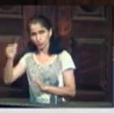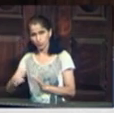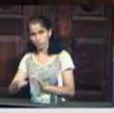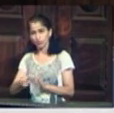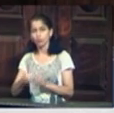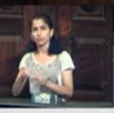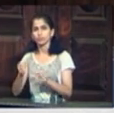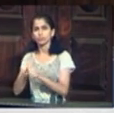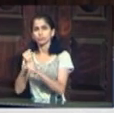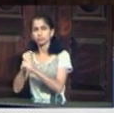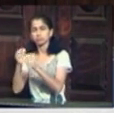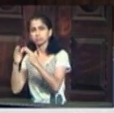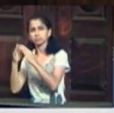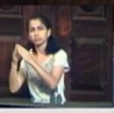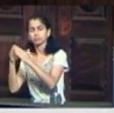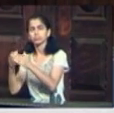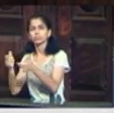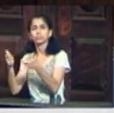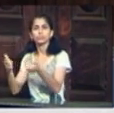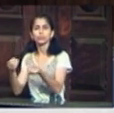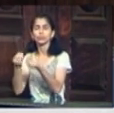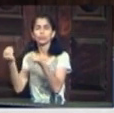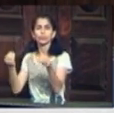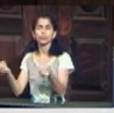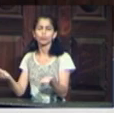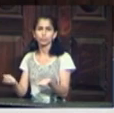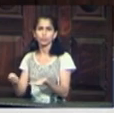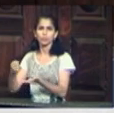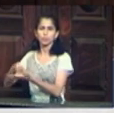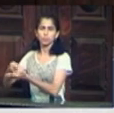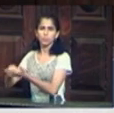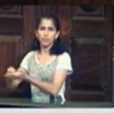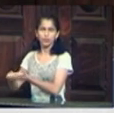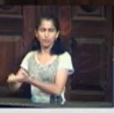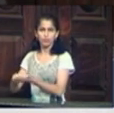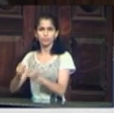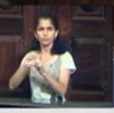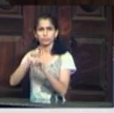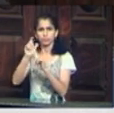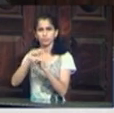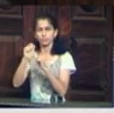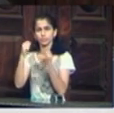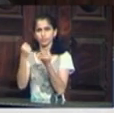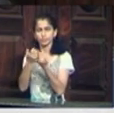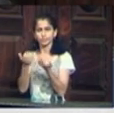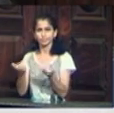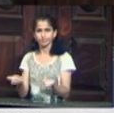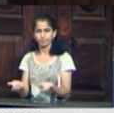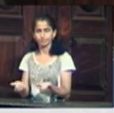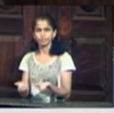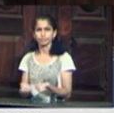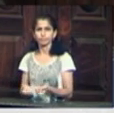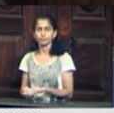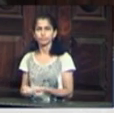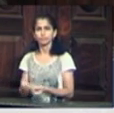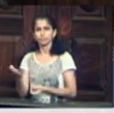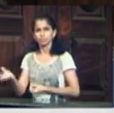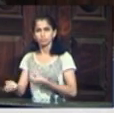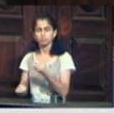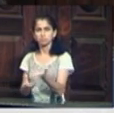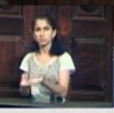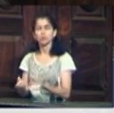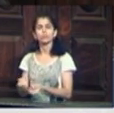de Habitação Social para o pagamento do aluguel social. A despesa mensal com